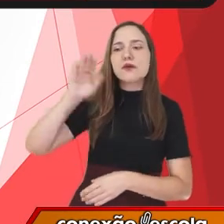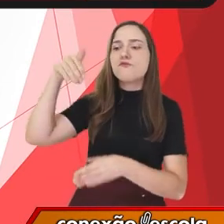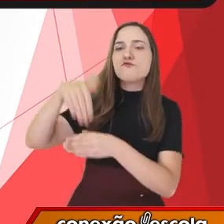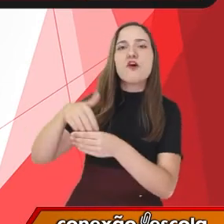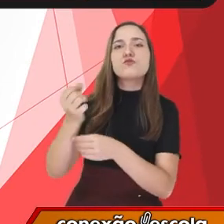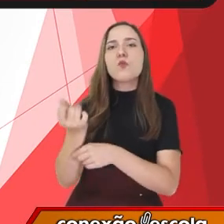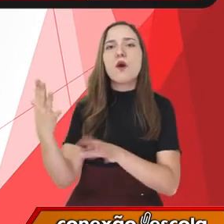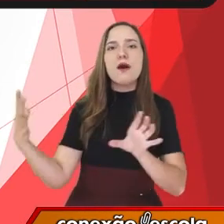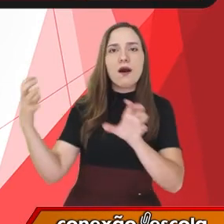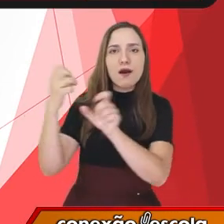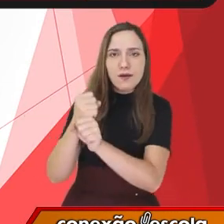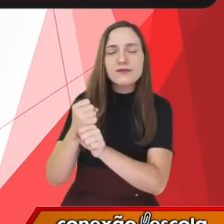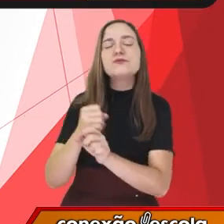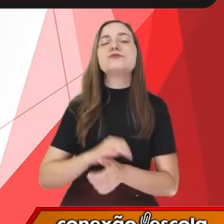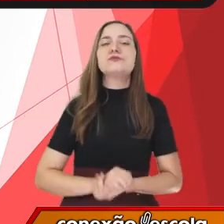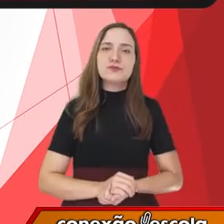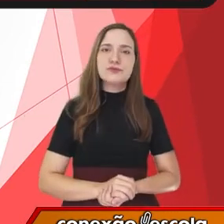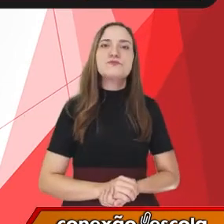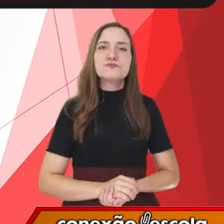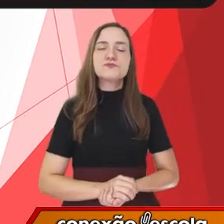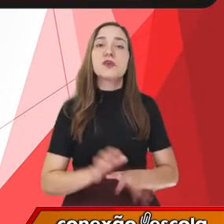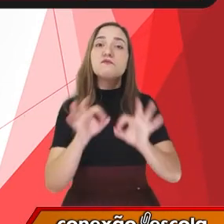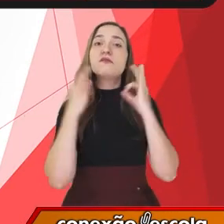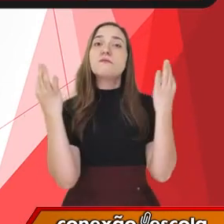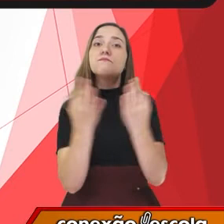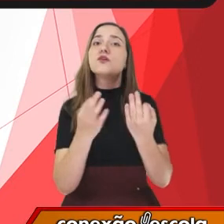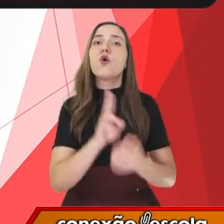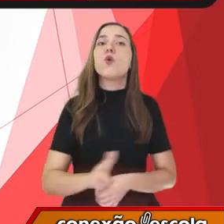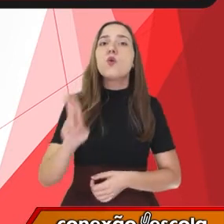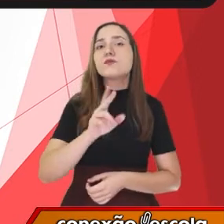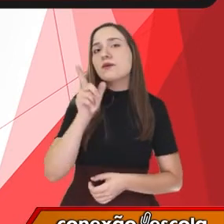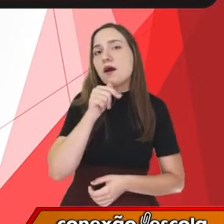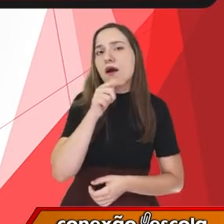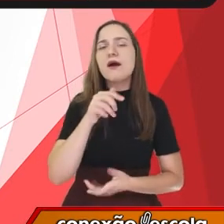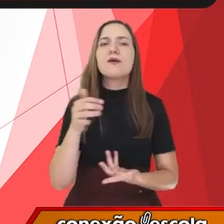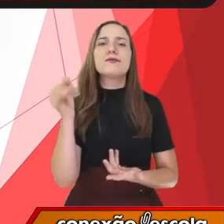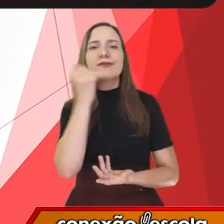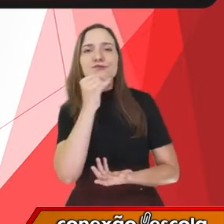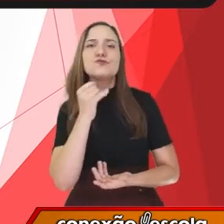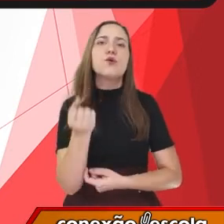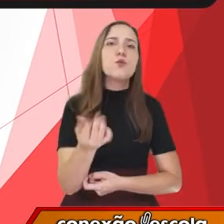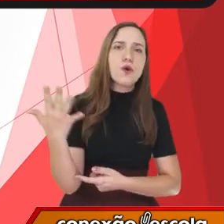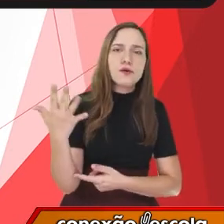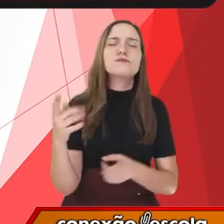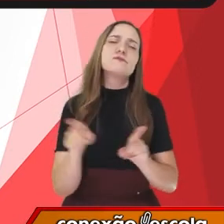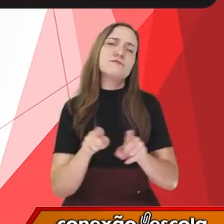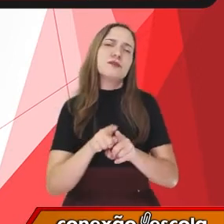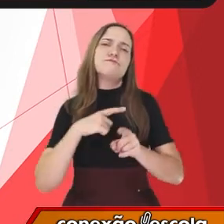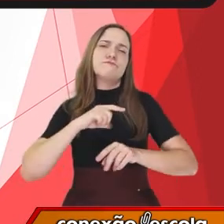cargo político, o quanto uma família consome de água ou energia elétrica,